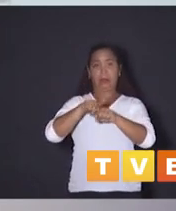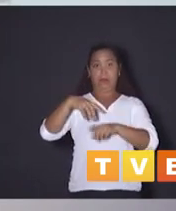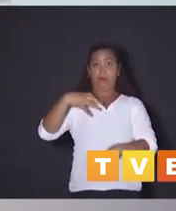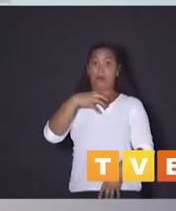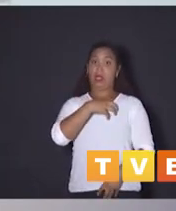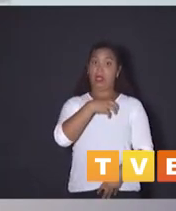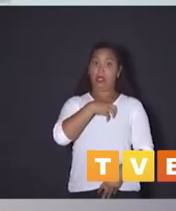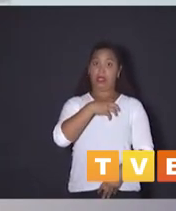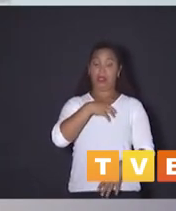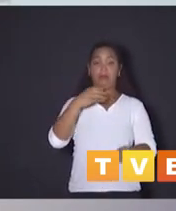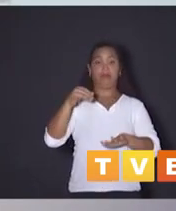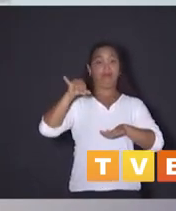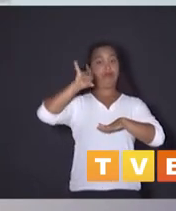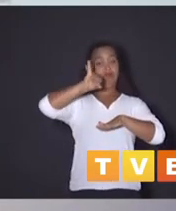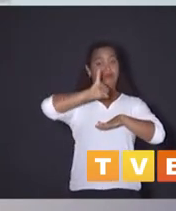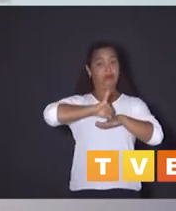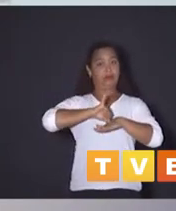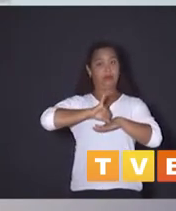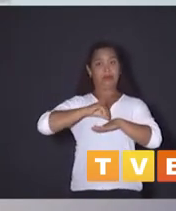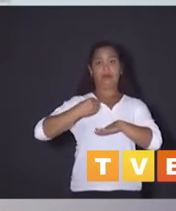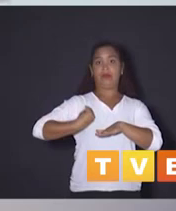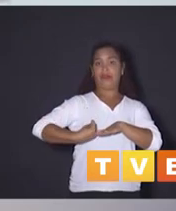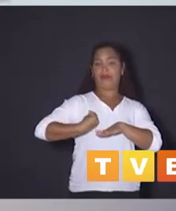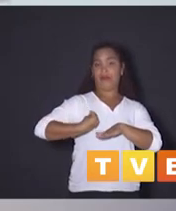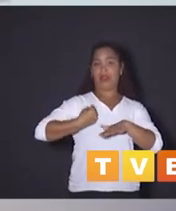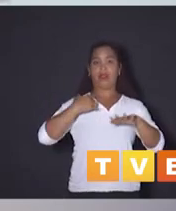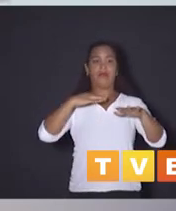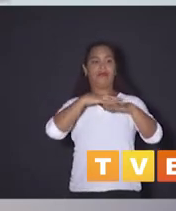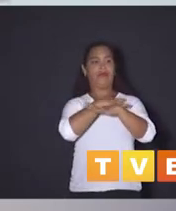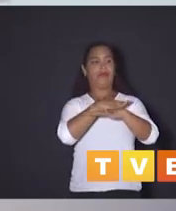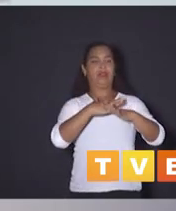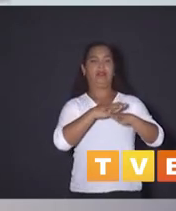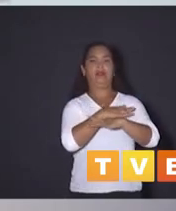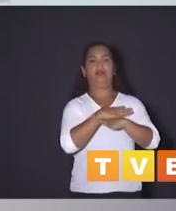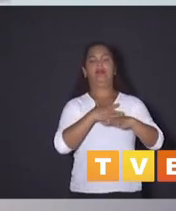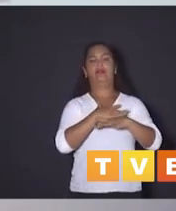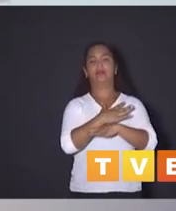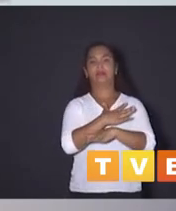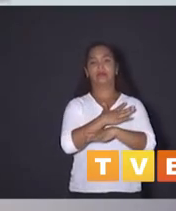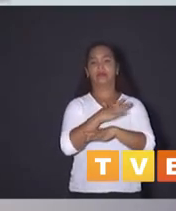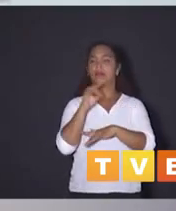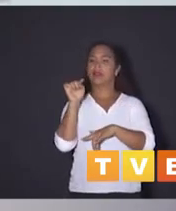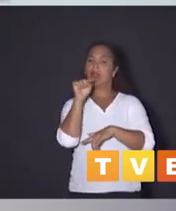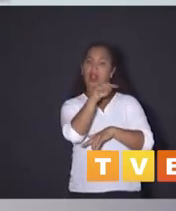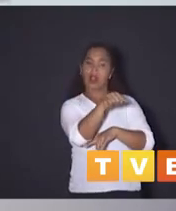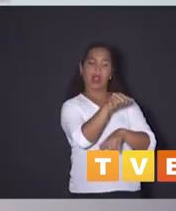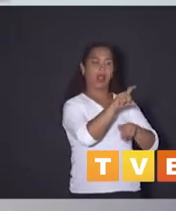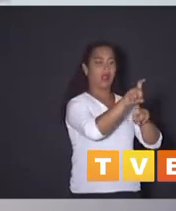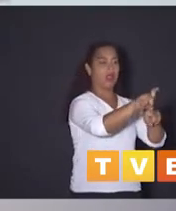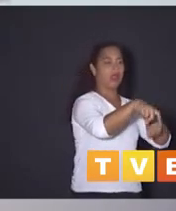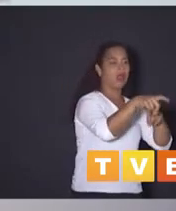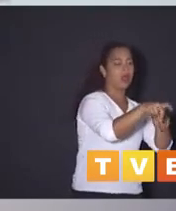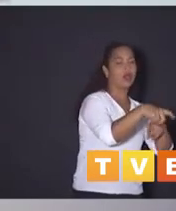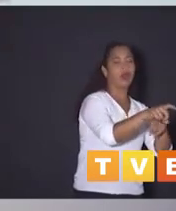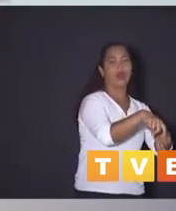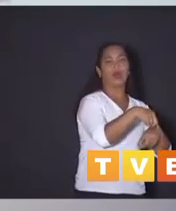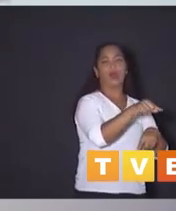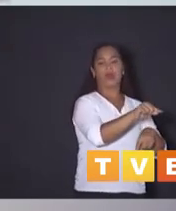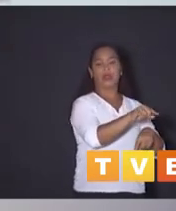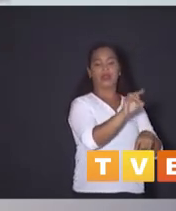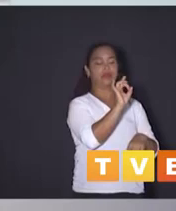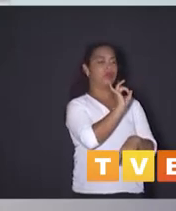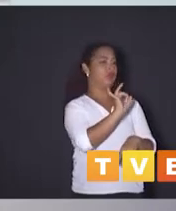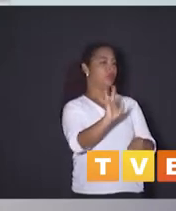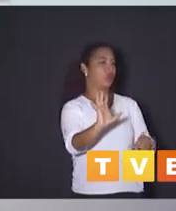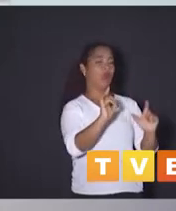grande metrópole de que as pessoas vivem apenas nas cidades e que o campo a roça o meio rural é apenas